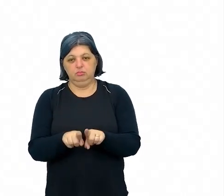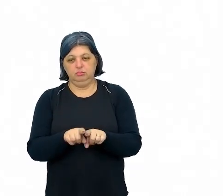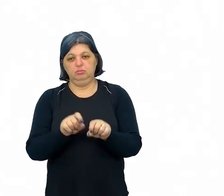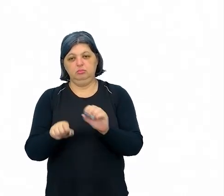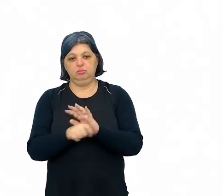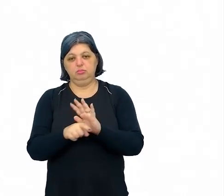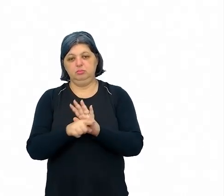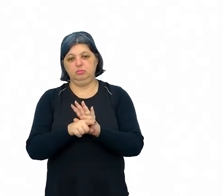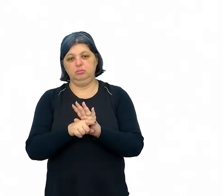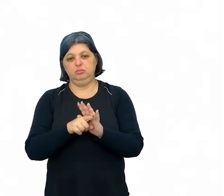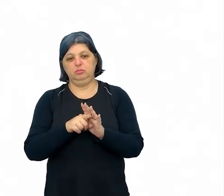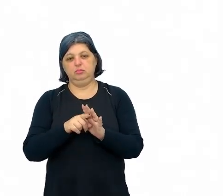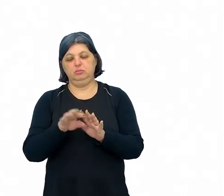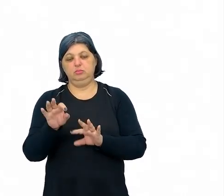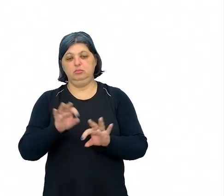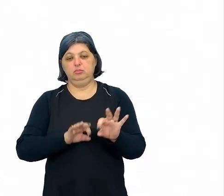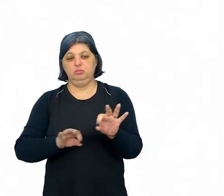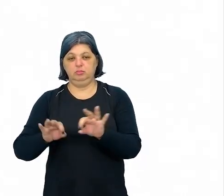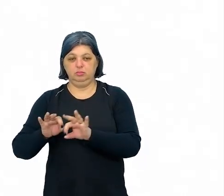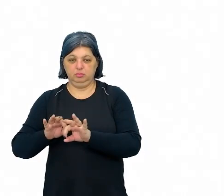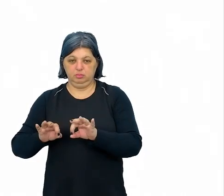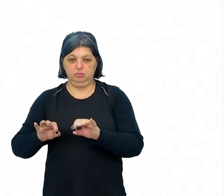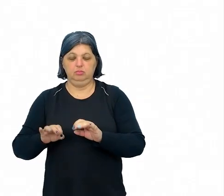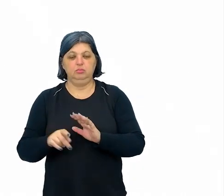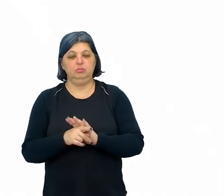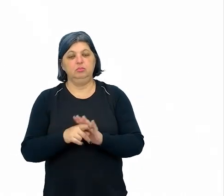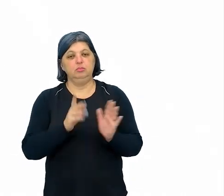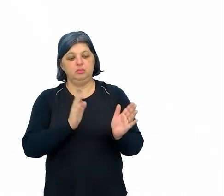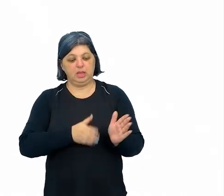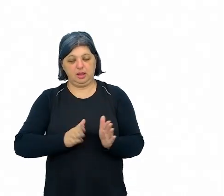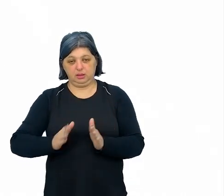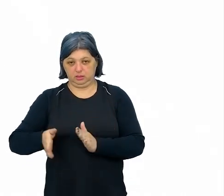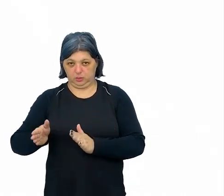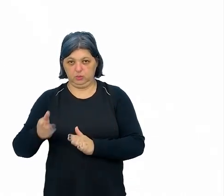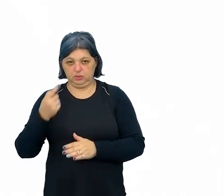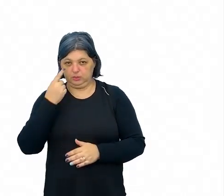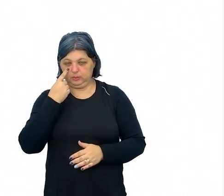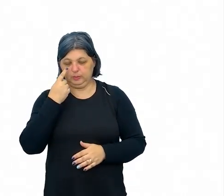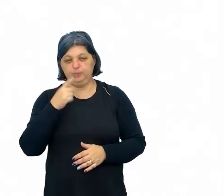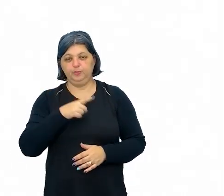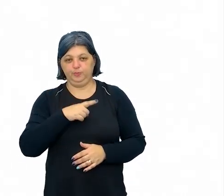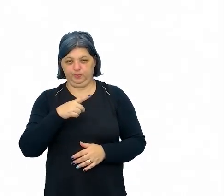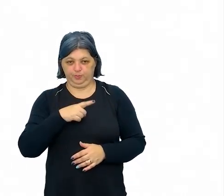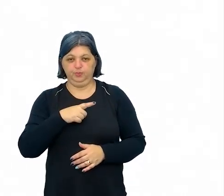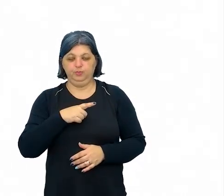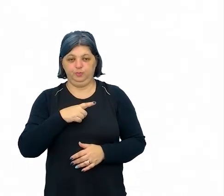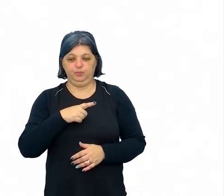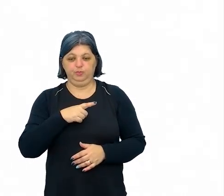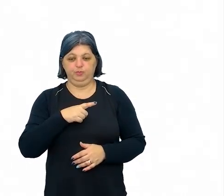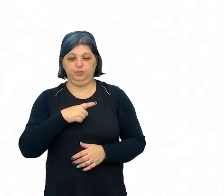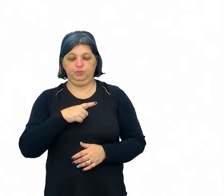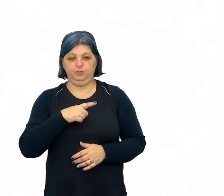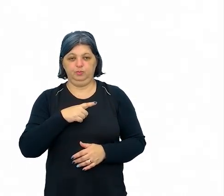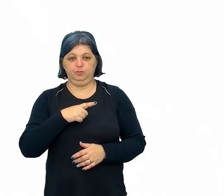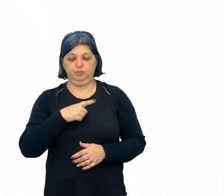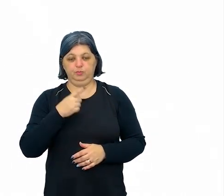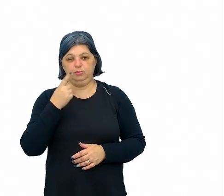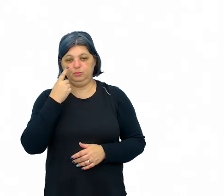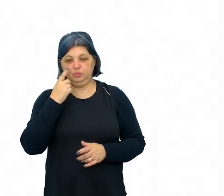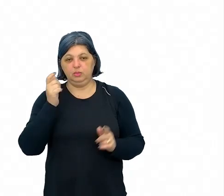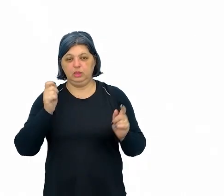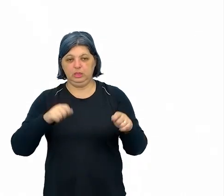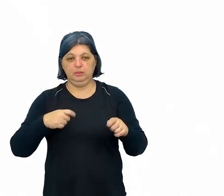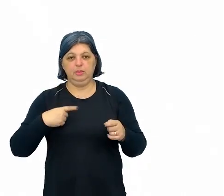plano cartesiano. Se vocês olharem aí a sequência, se vocês estiverem aí com ela em mãos, então a gente